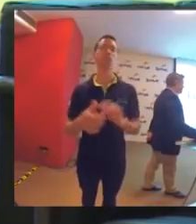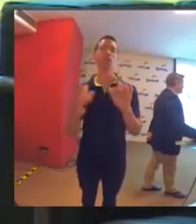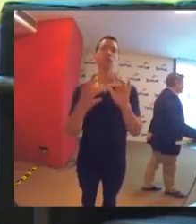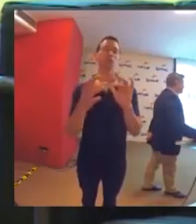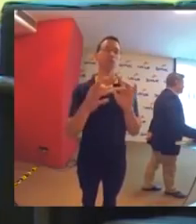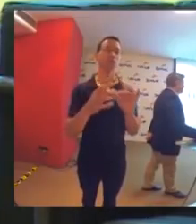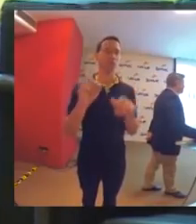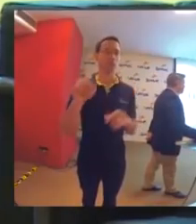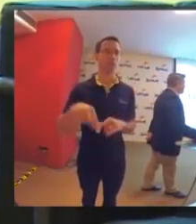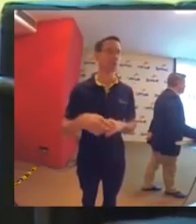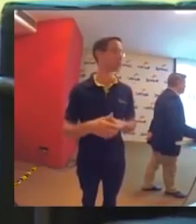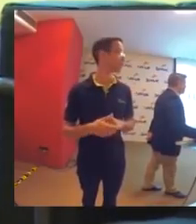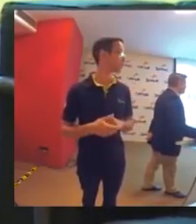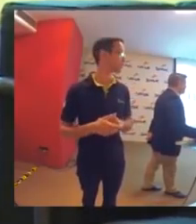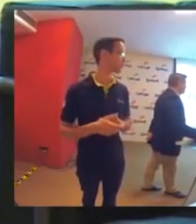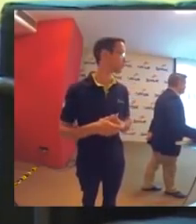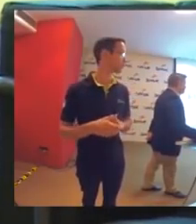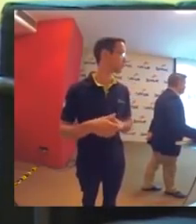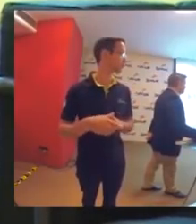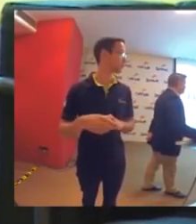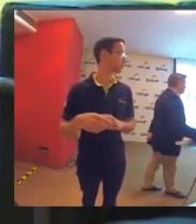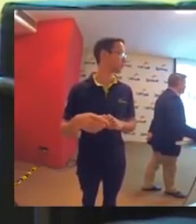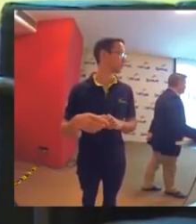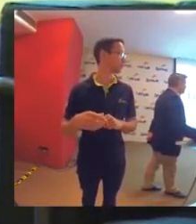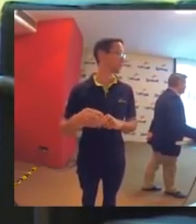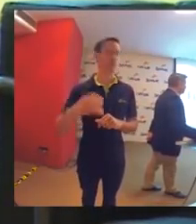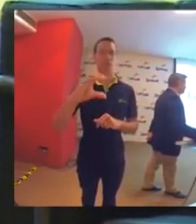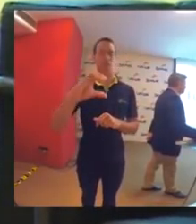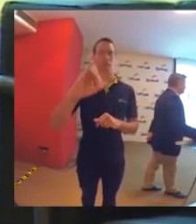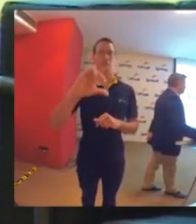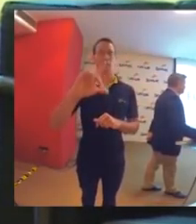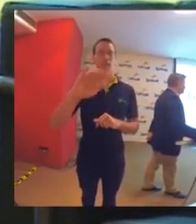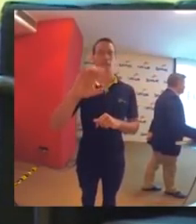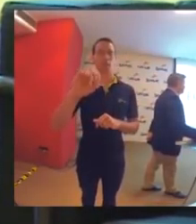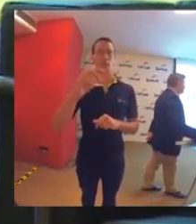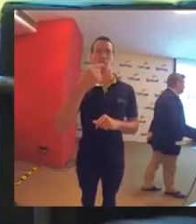Brasil não há sites, é um sítio que diz